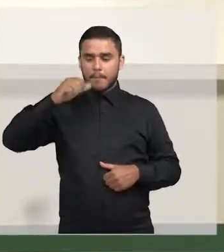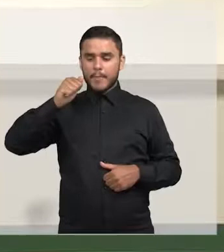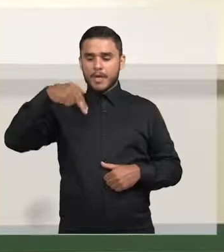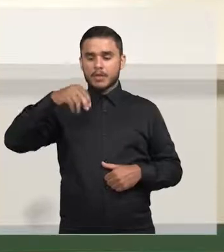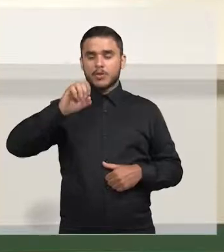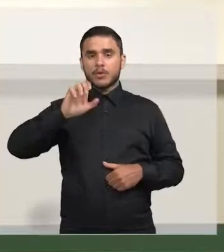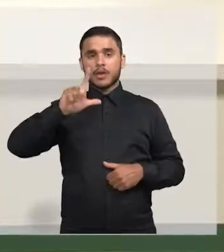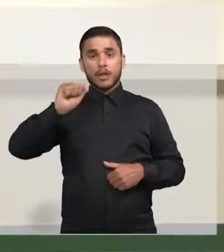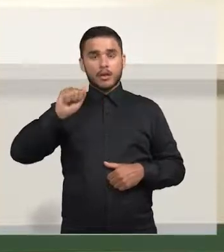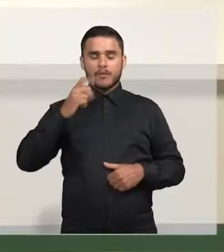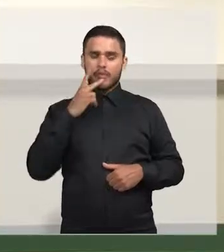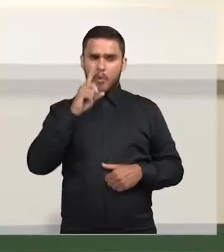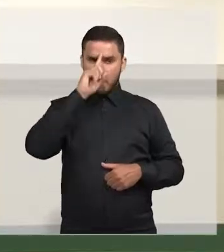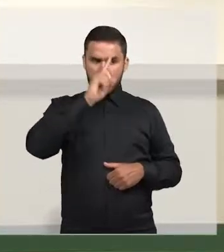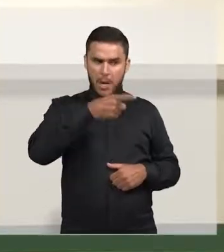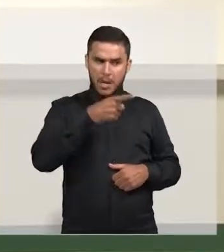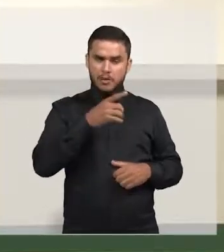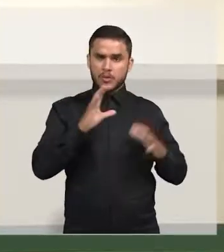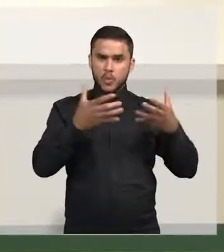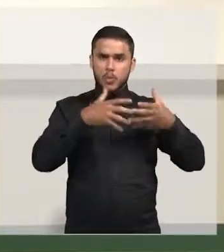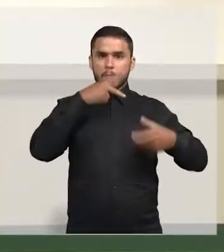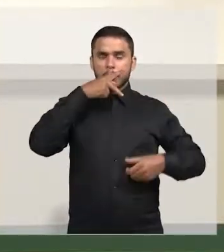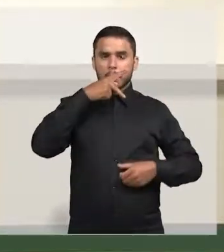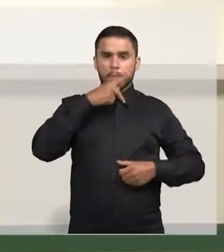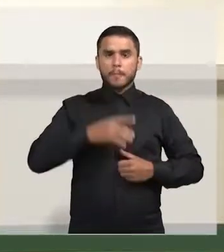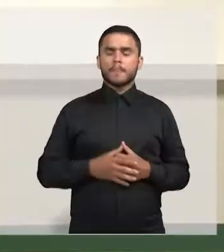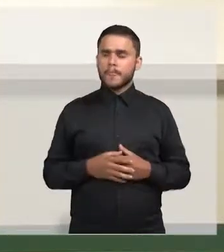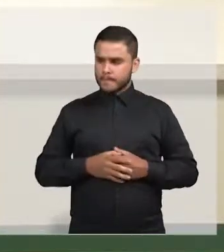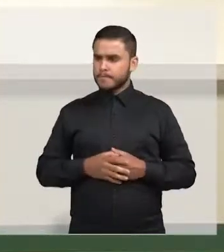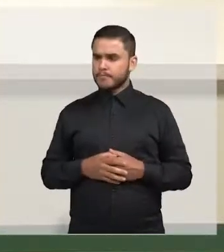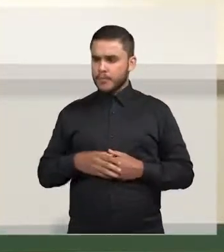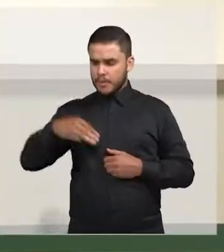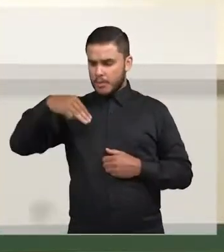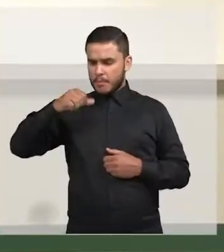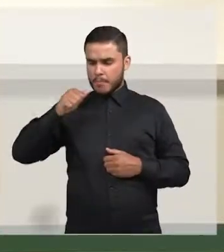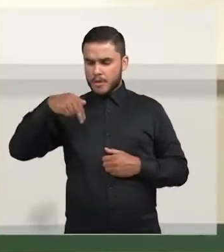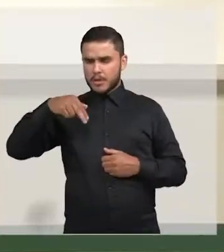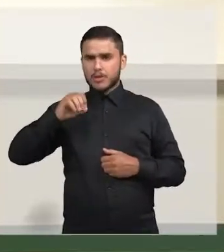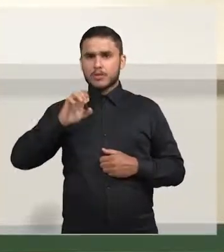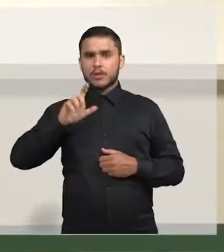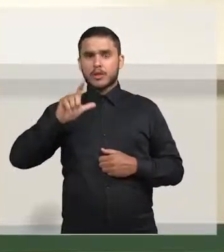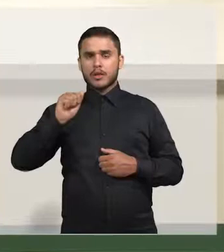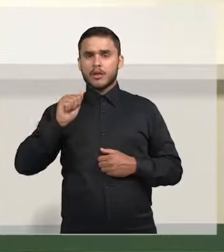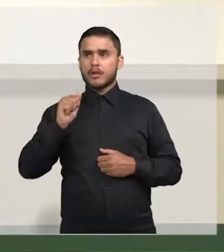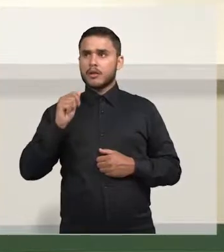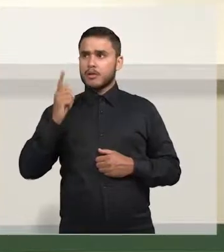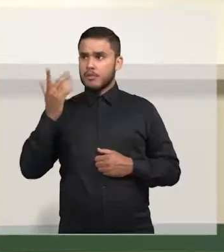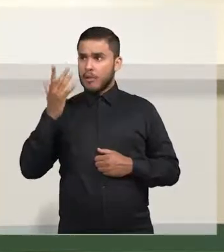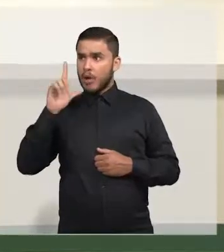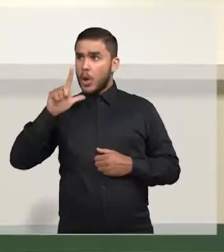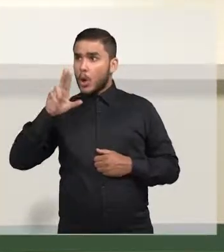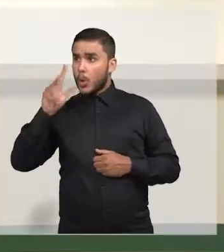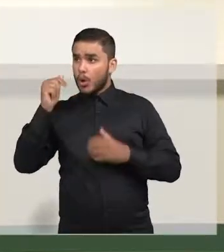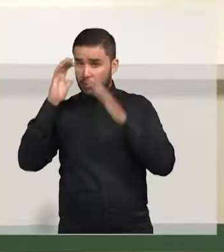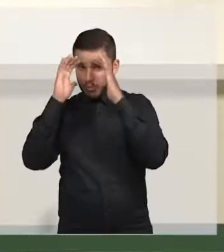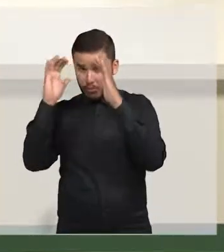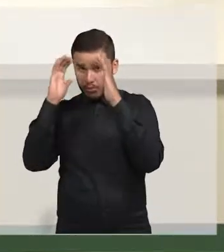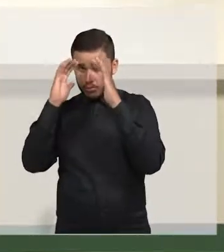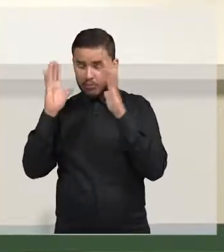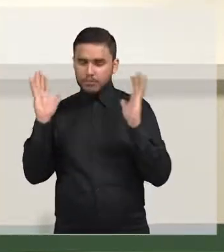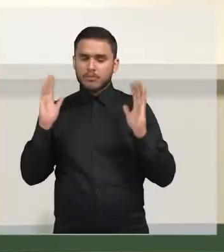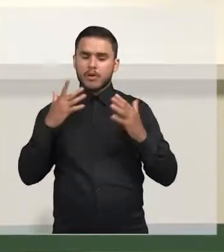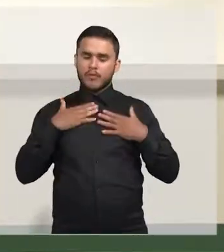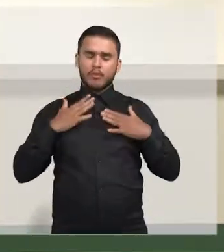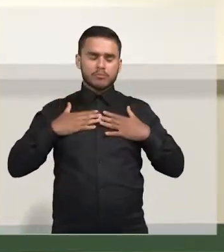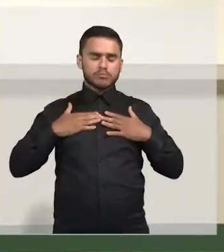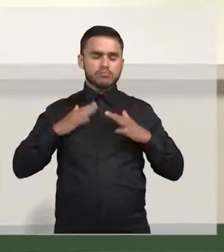Não. Porque o PCdoB, ela foi altamente subserviente ao Lula e a tudo lá. Recuou, tirou a candidatura, foi vice